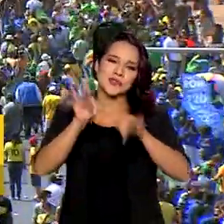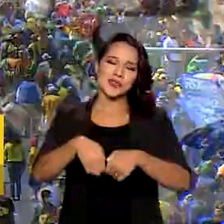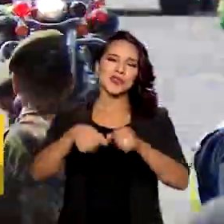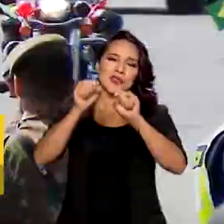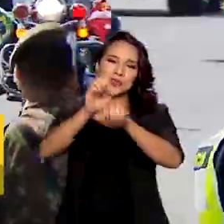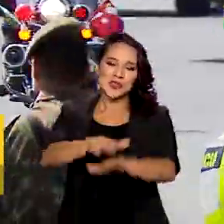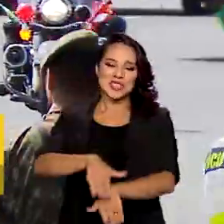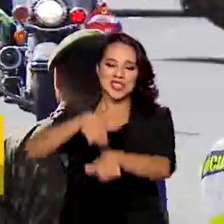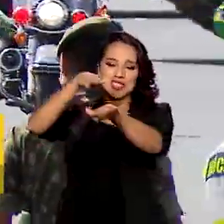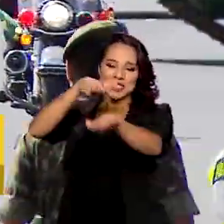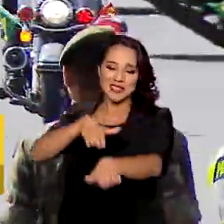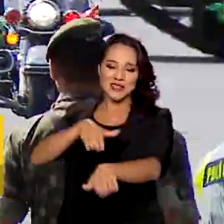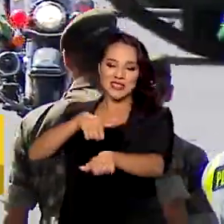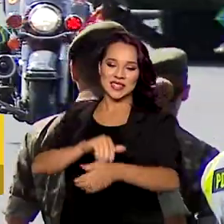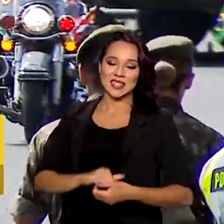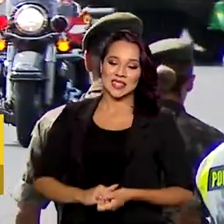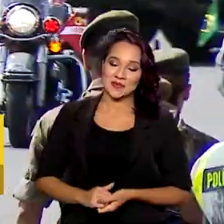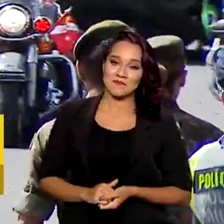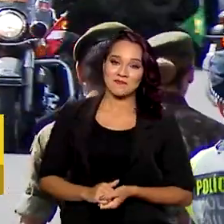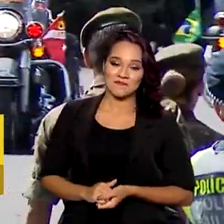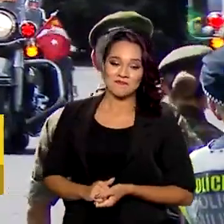desfile cívico-militar